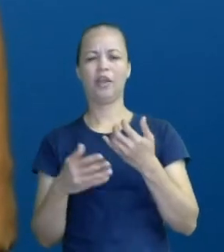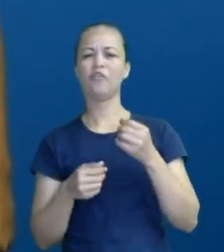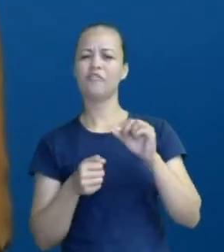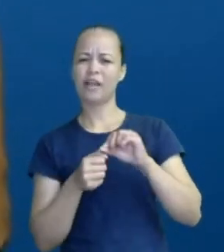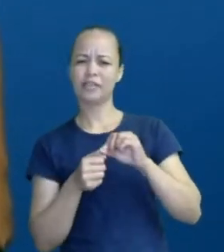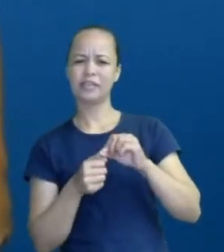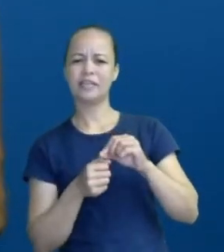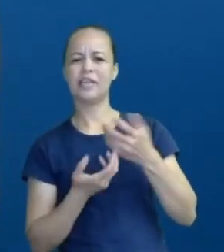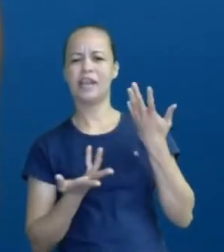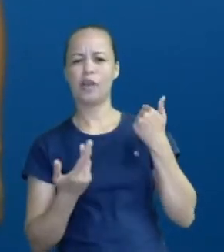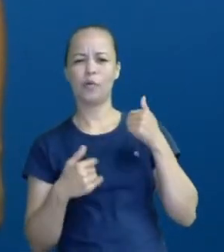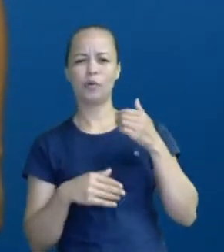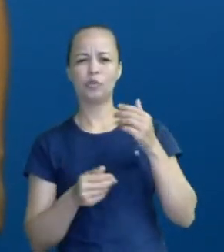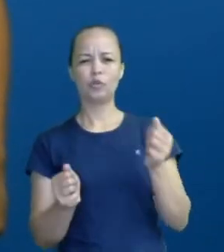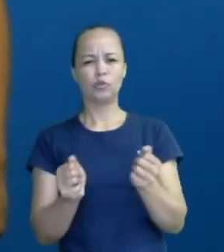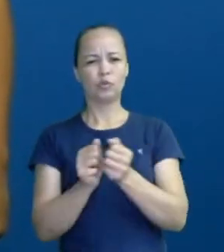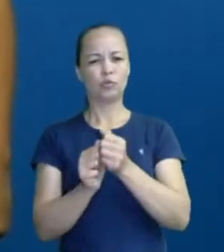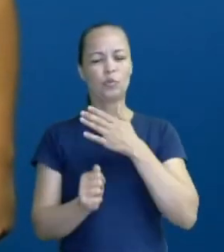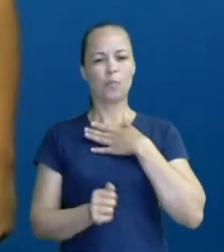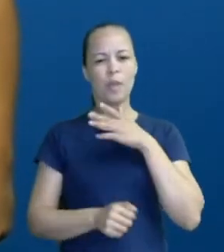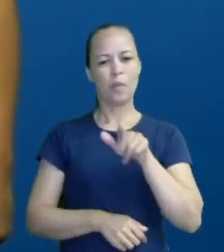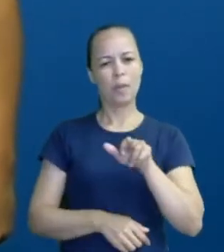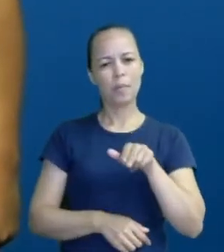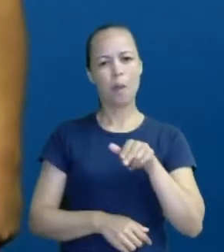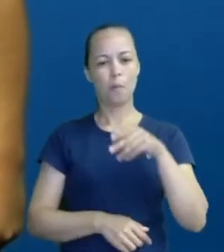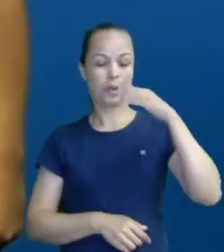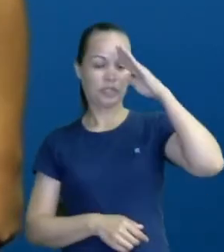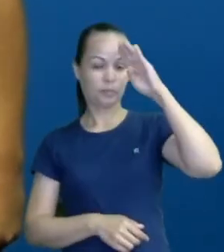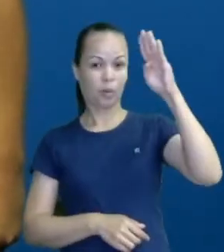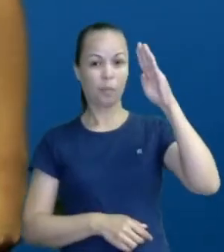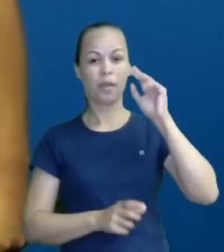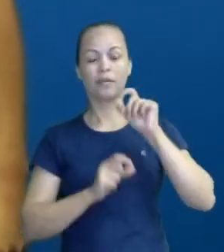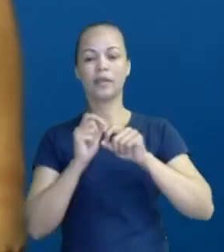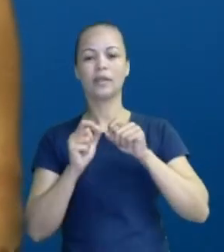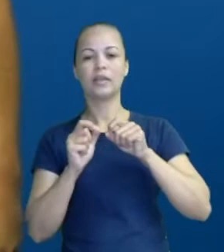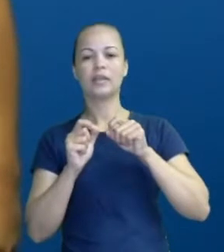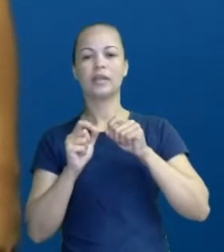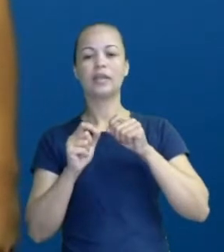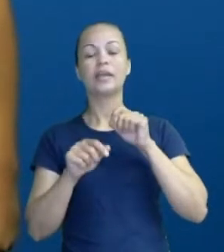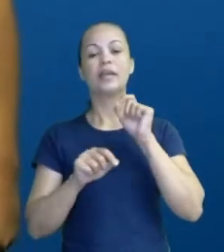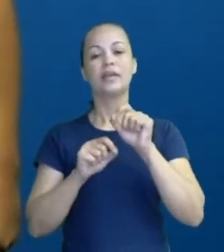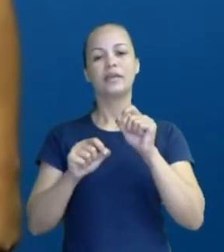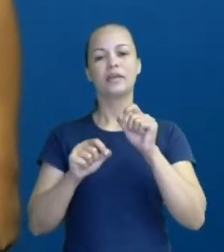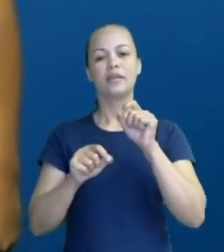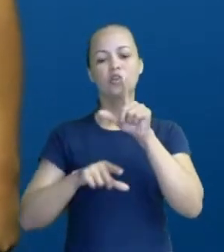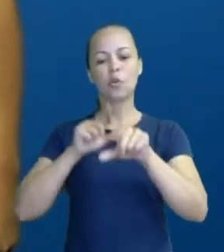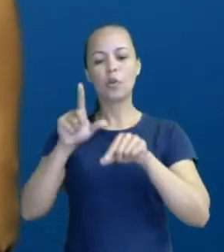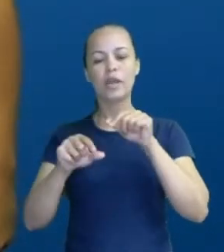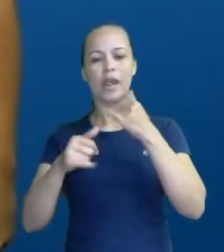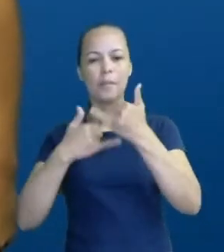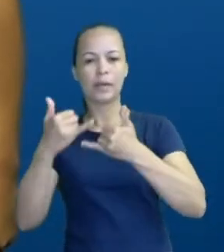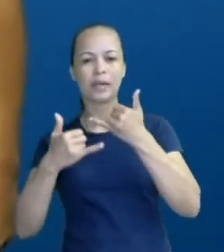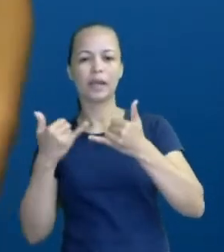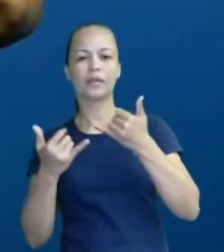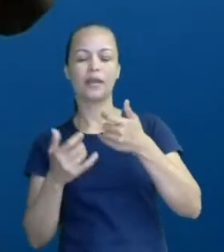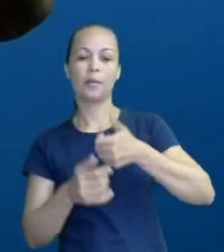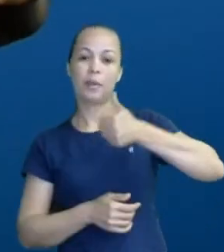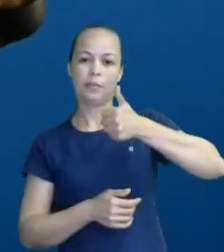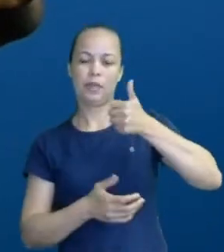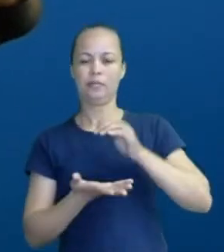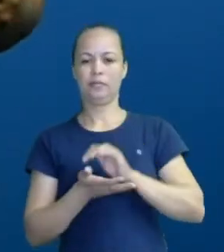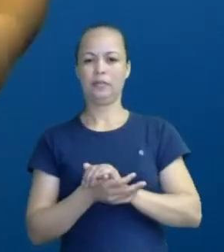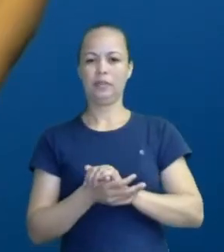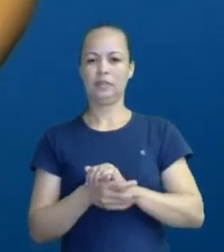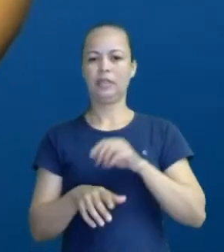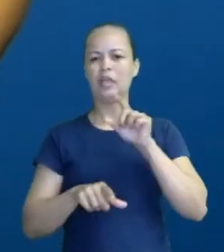meu irmão, tá certo? Principalmente na hora de escolher quem ia começar uma brincadeira primeiro. Vamos lá? Quem escolhe?